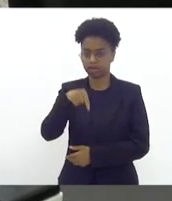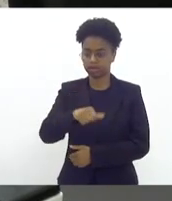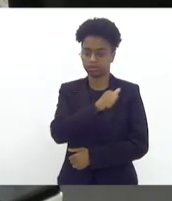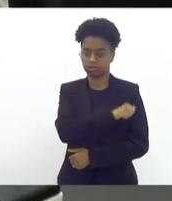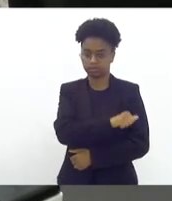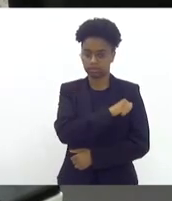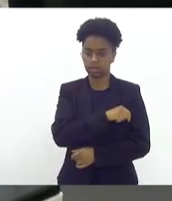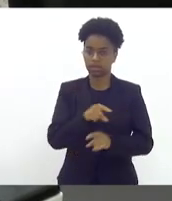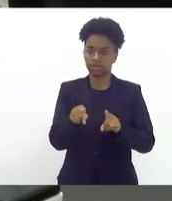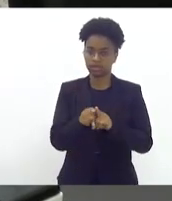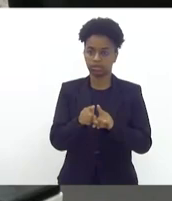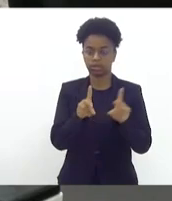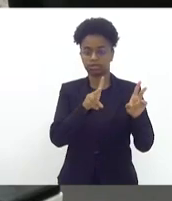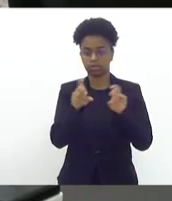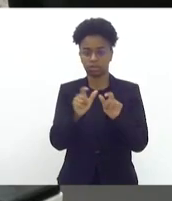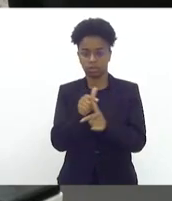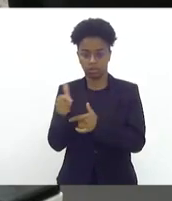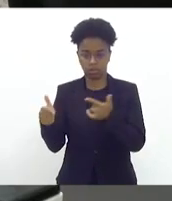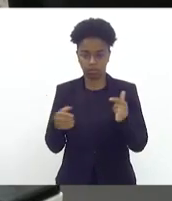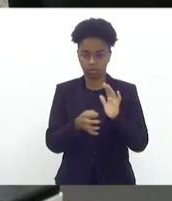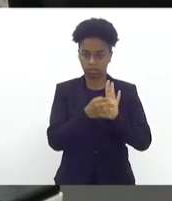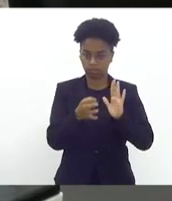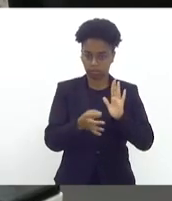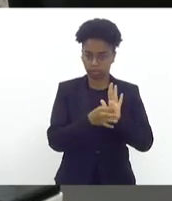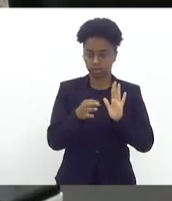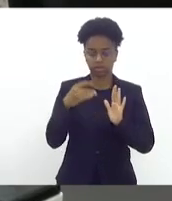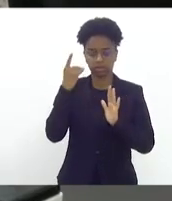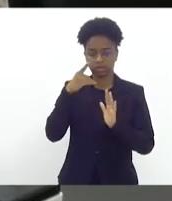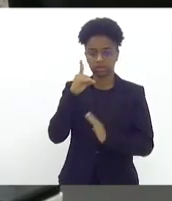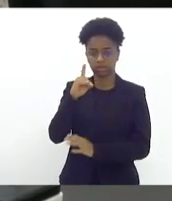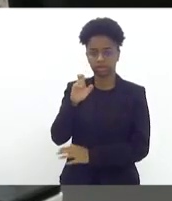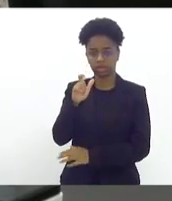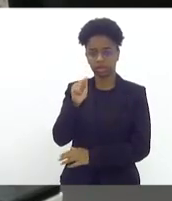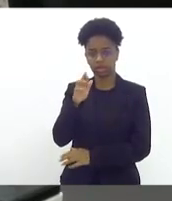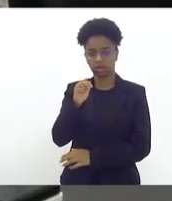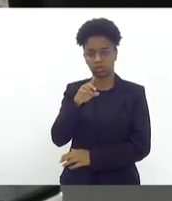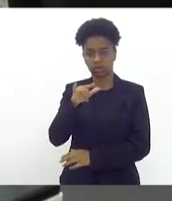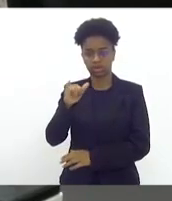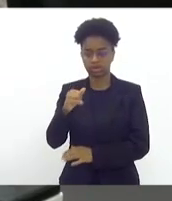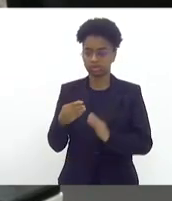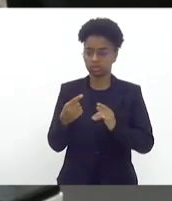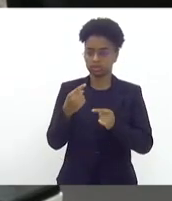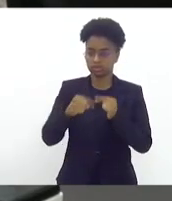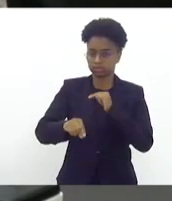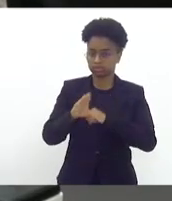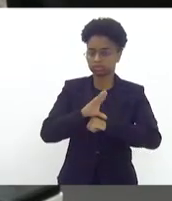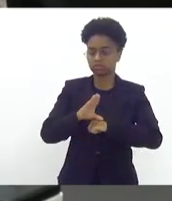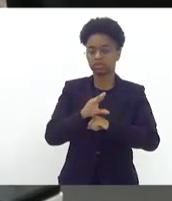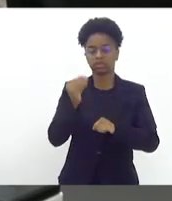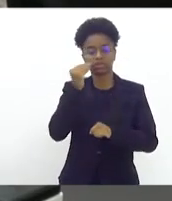e dá outras providências. O parecer do deputado Guilherme Dell'Aroli é pela inconstitucionalidade, concluindo pela